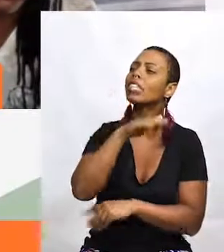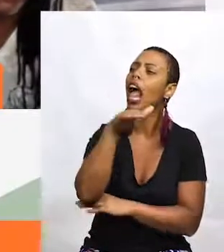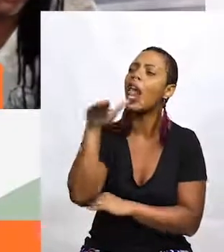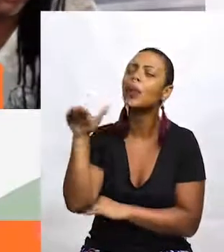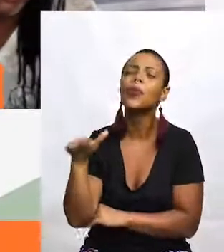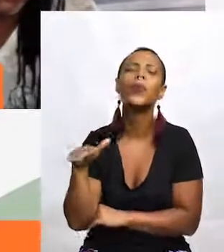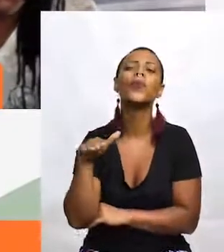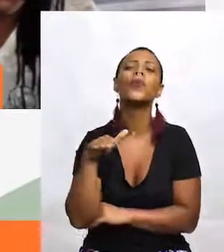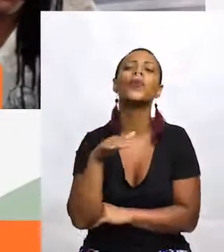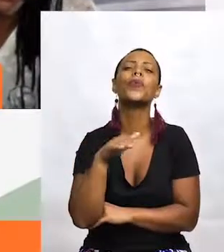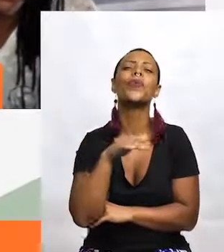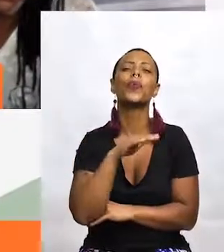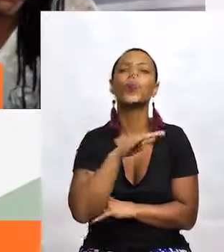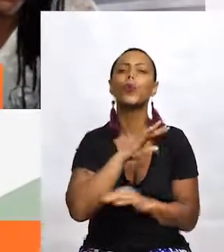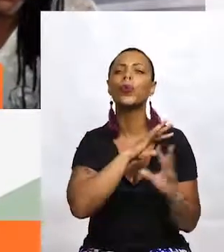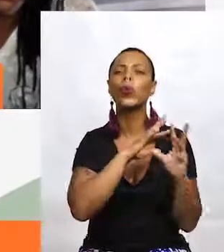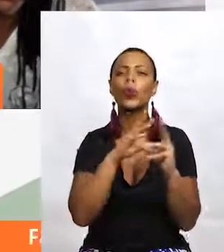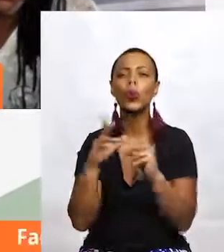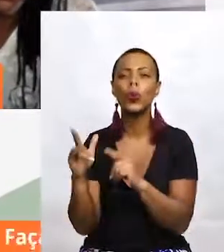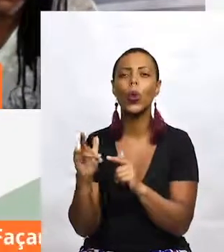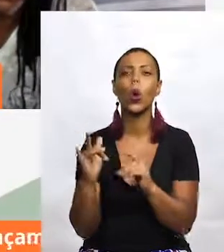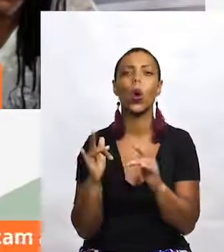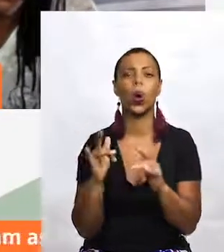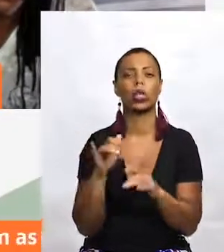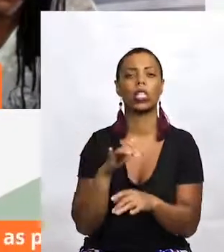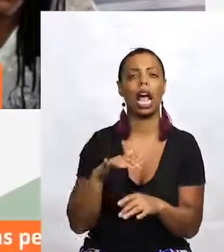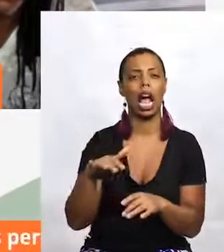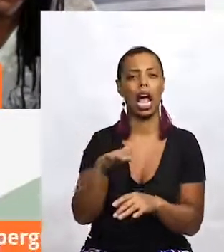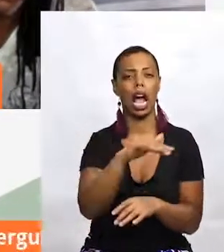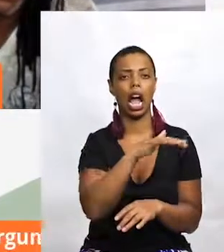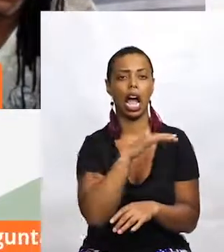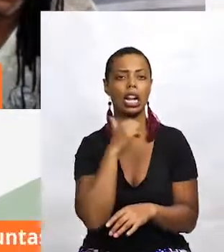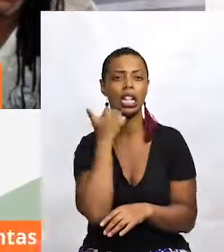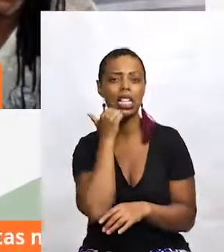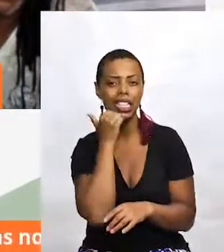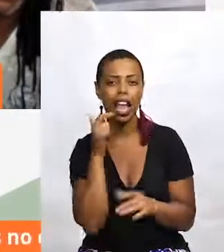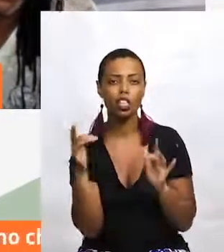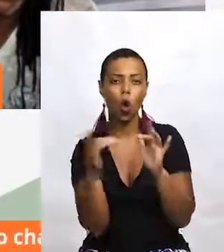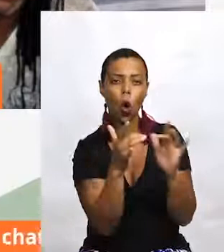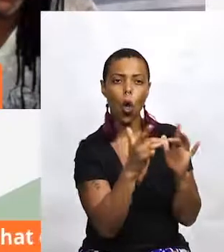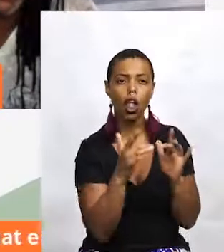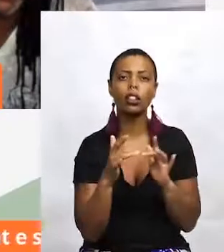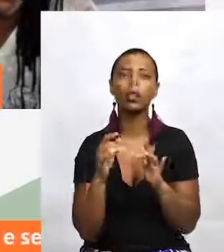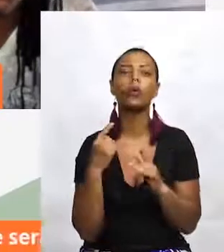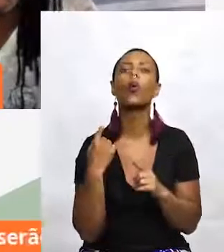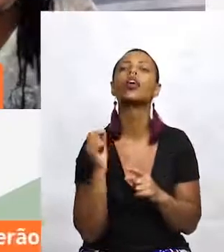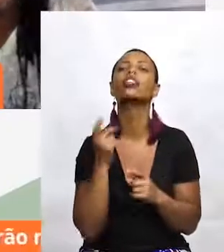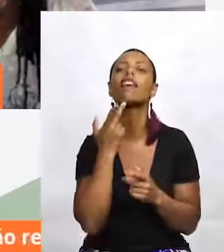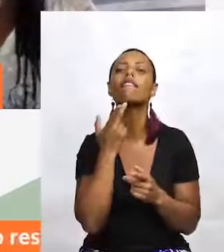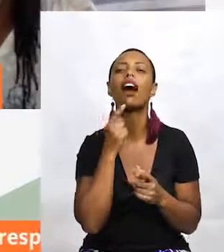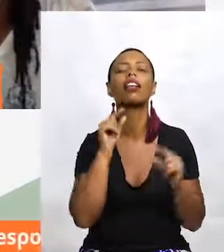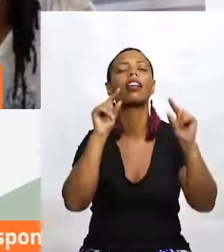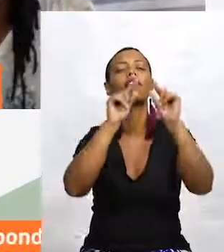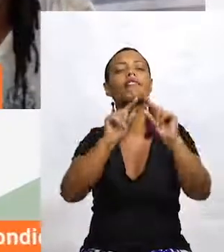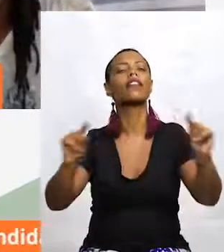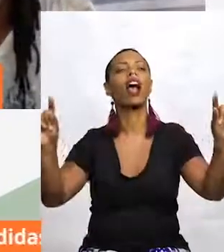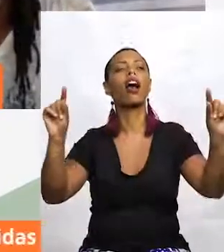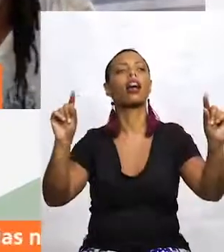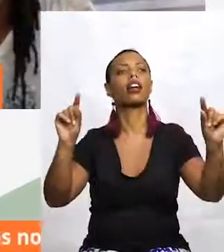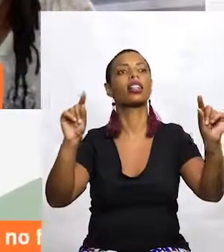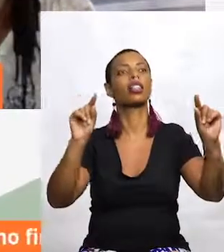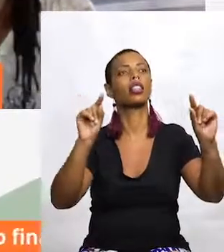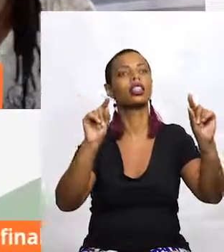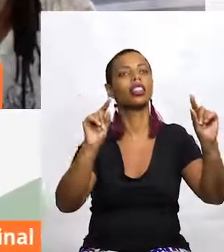iniciação científica, né? As pessoas da ciência e da sua vida, essa expressão para eles. Liberdade são rabiscos